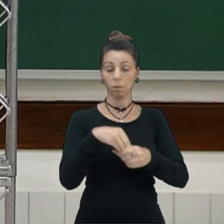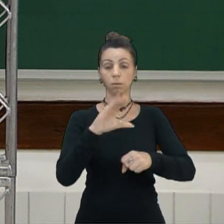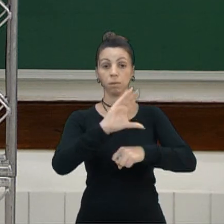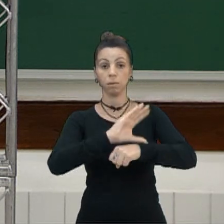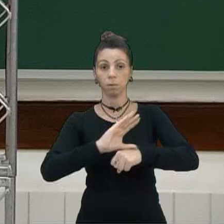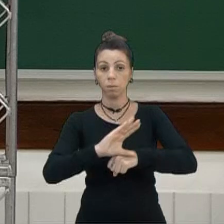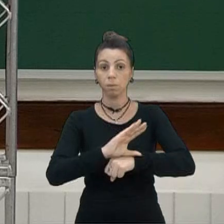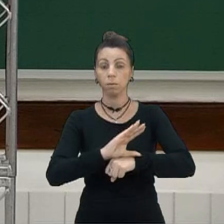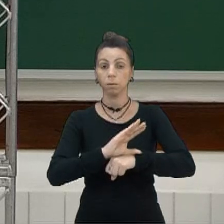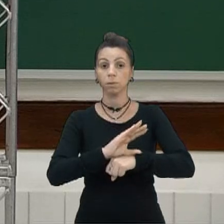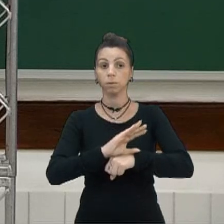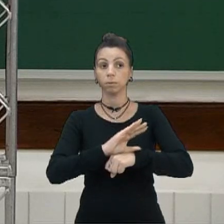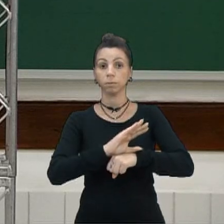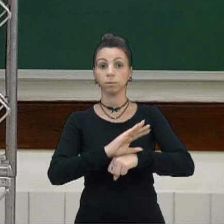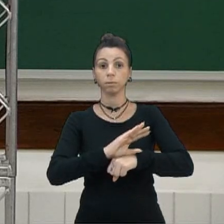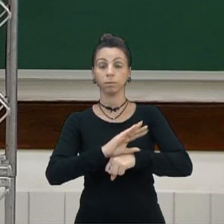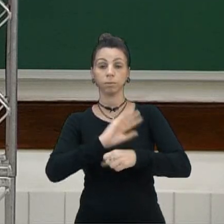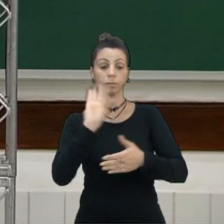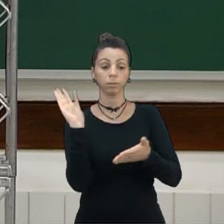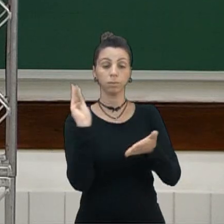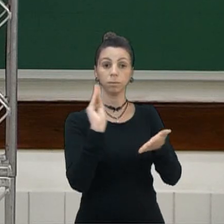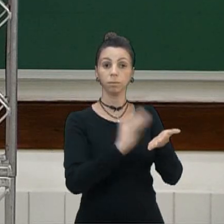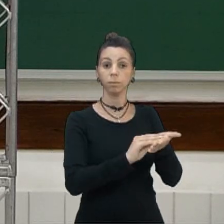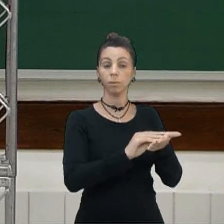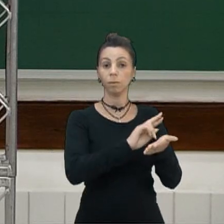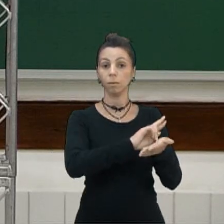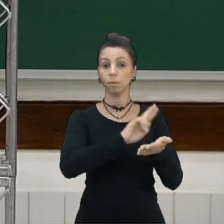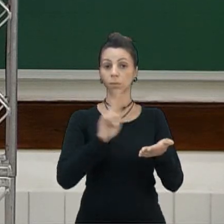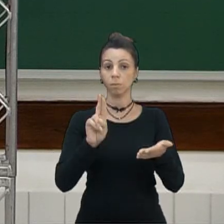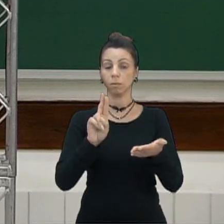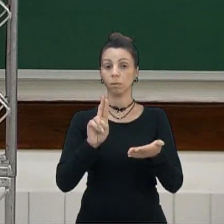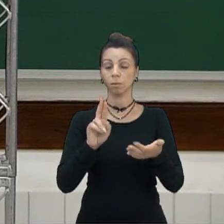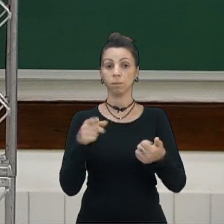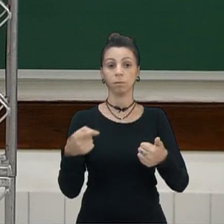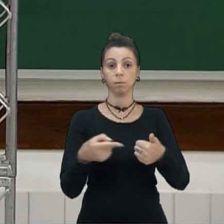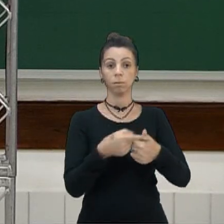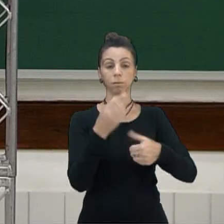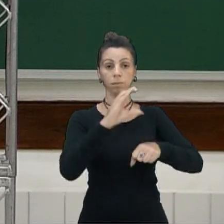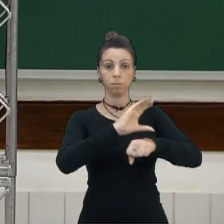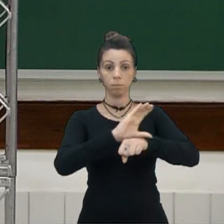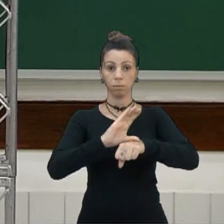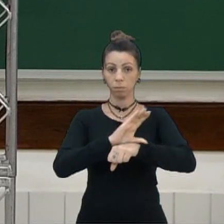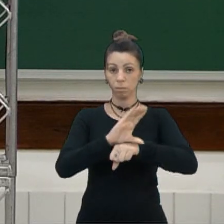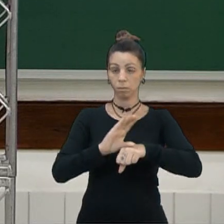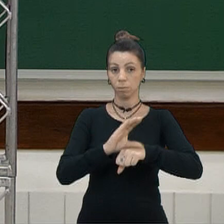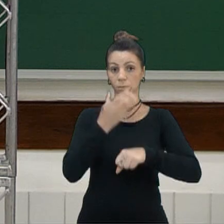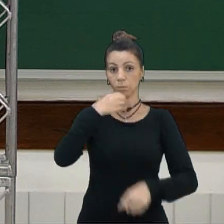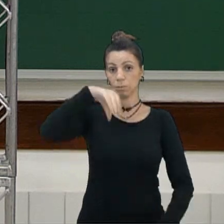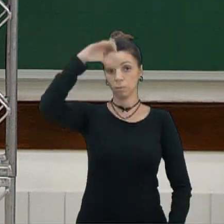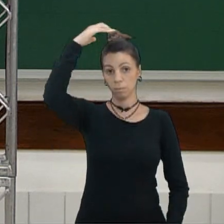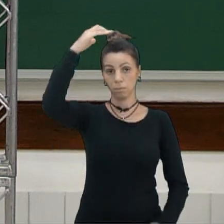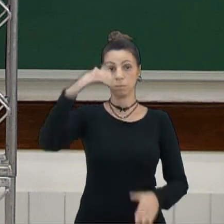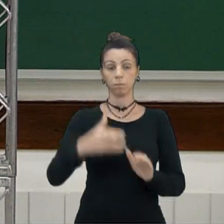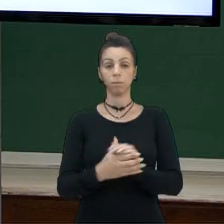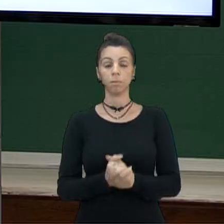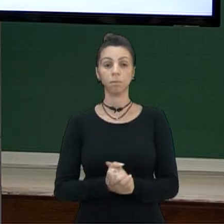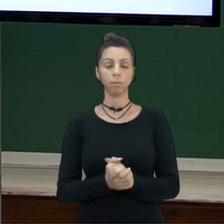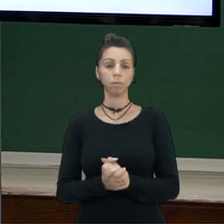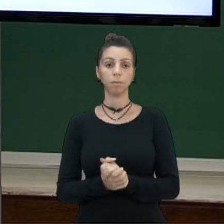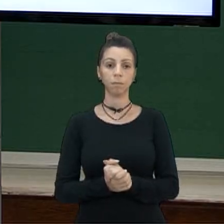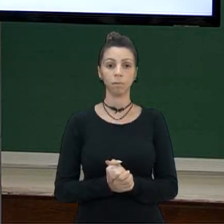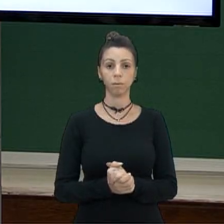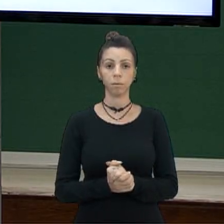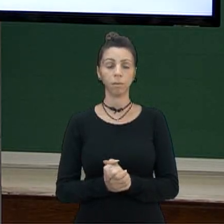ele colocou, né, a Constituição que foi chamada de Constituição Imperial. E o que ela